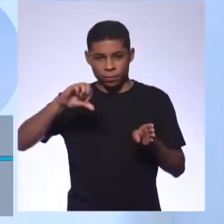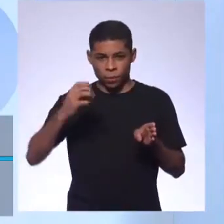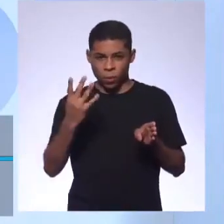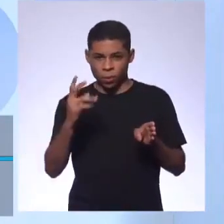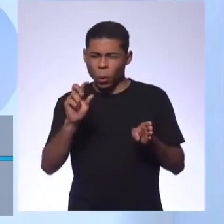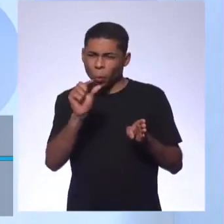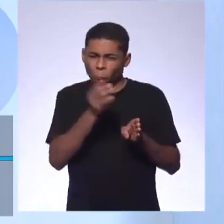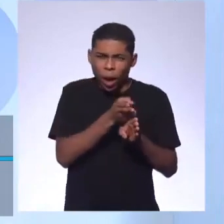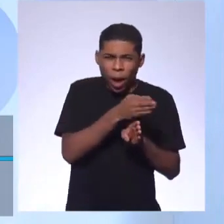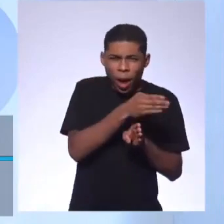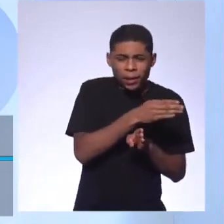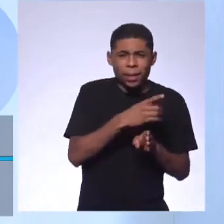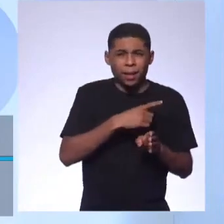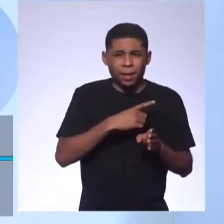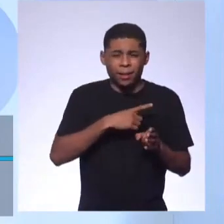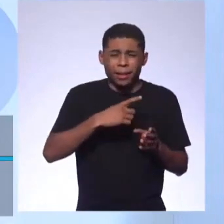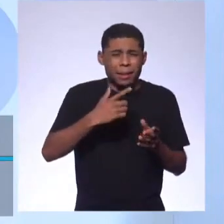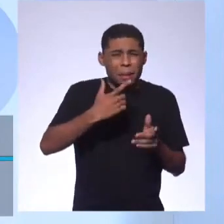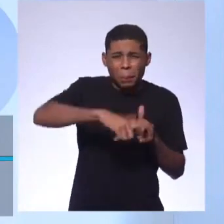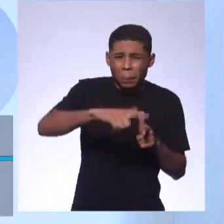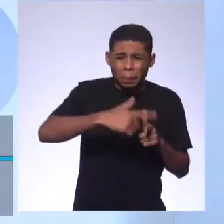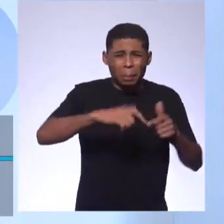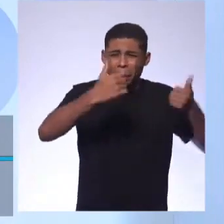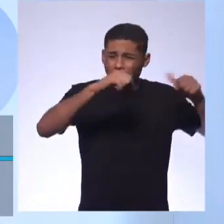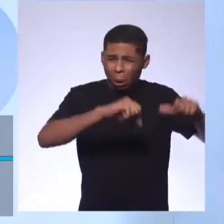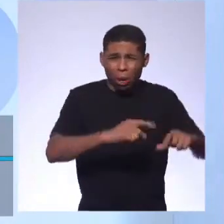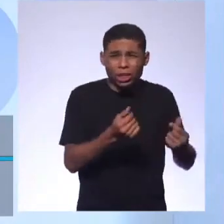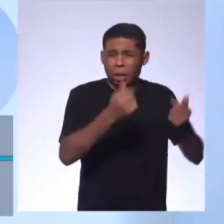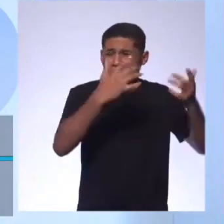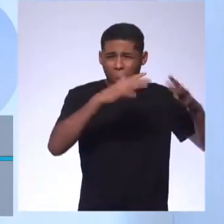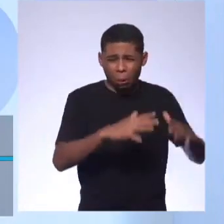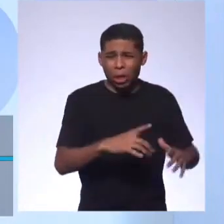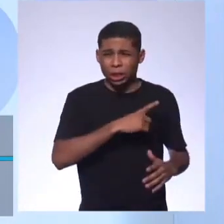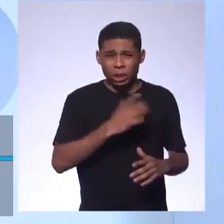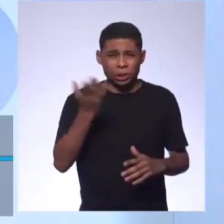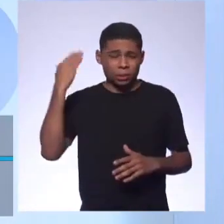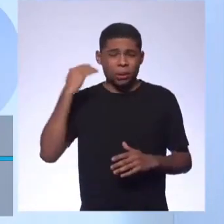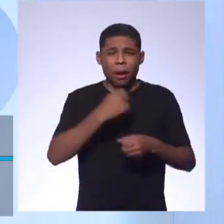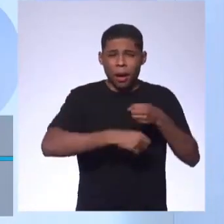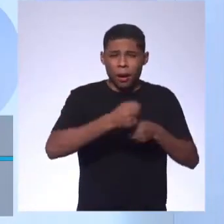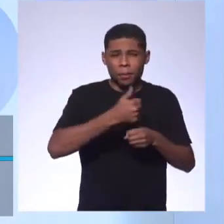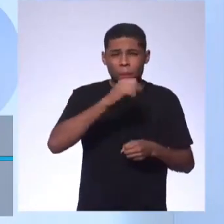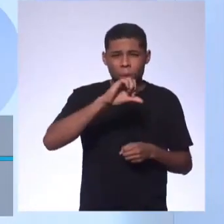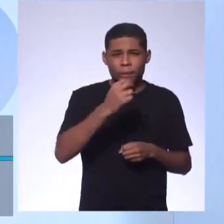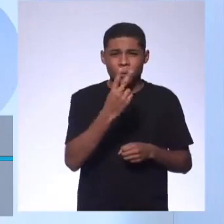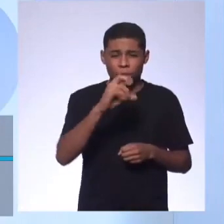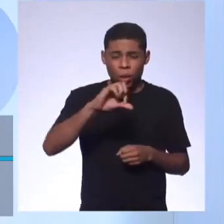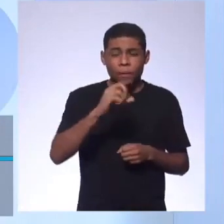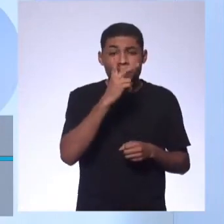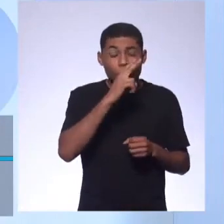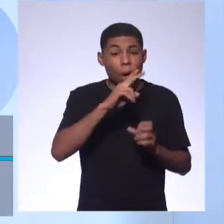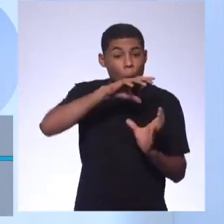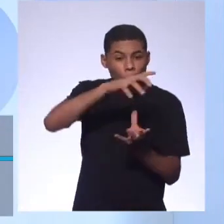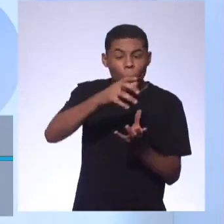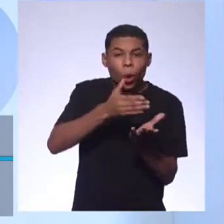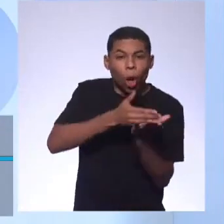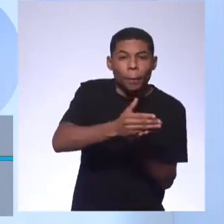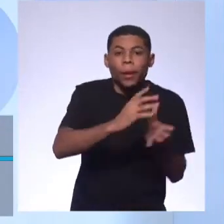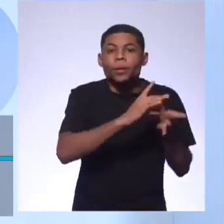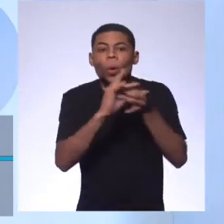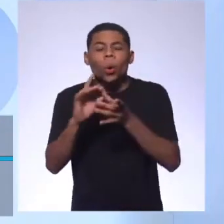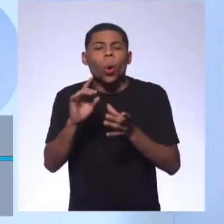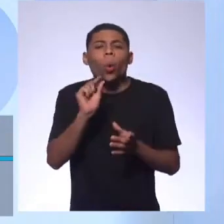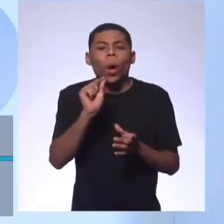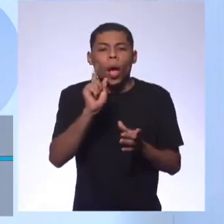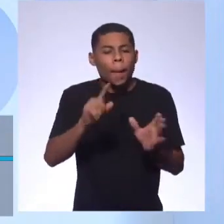pouco antes, com a crise econômica de 29, o mundo ele entra dentro de um contexto de grande pobreza,